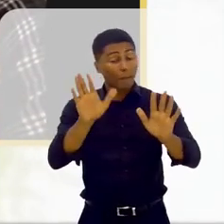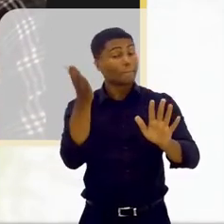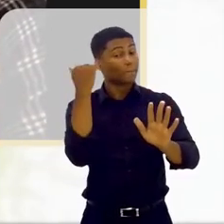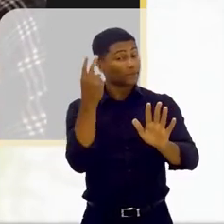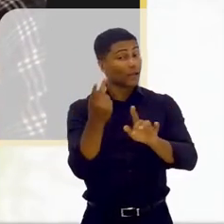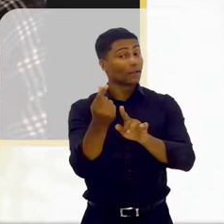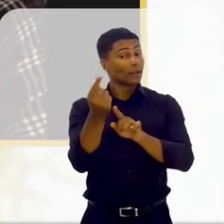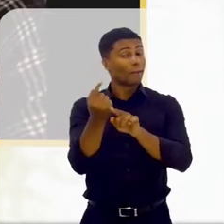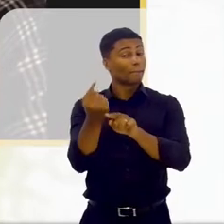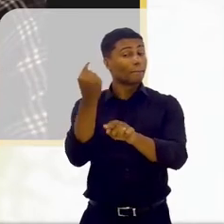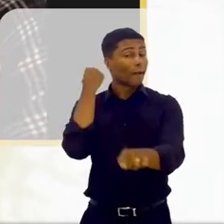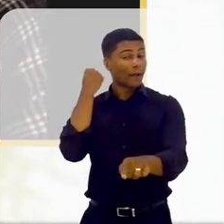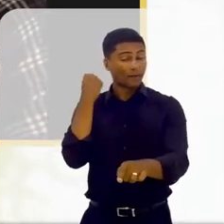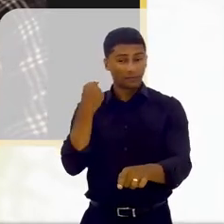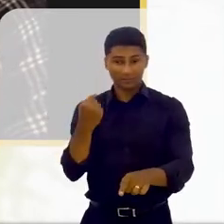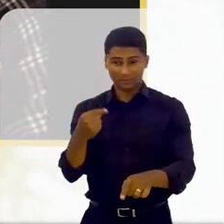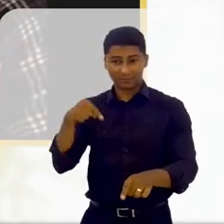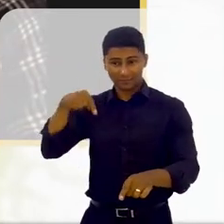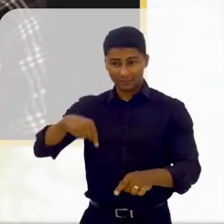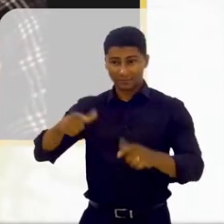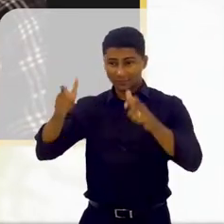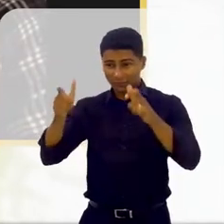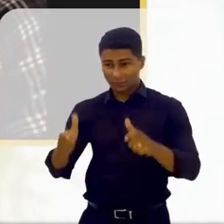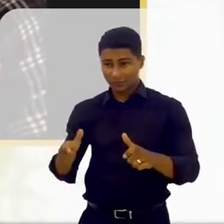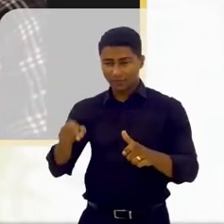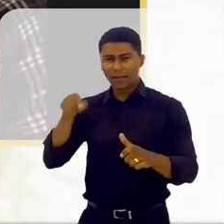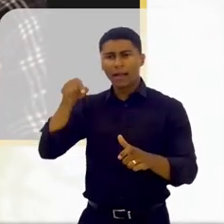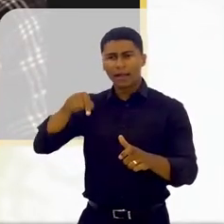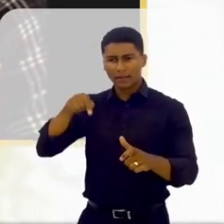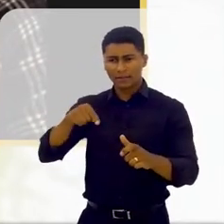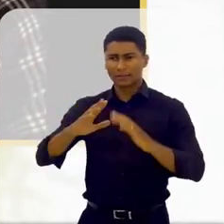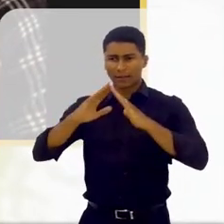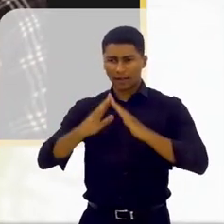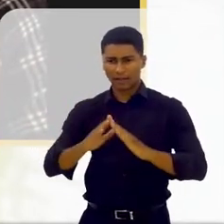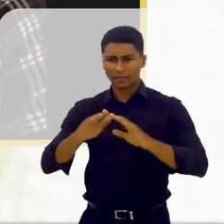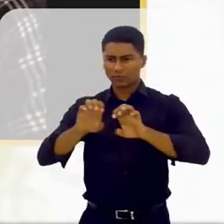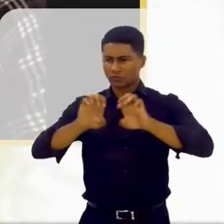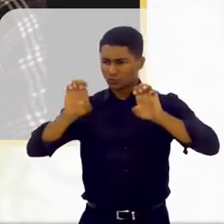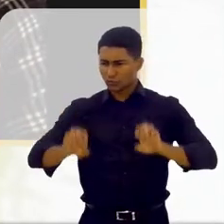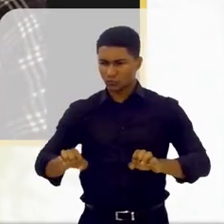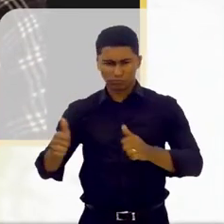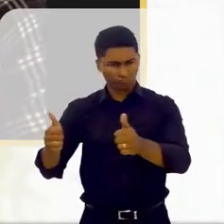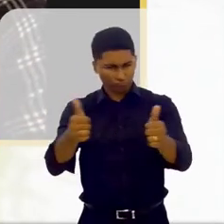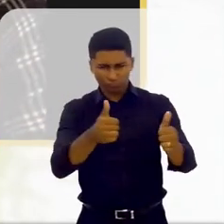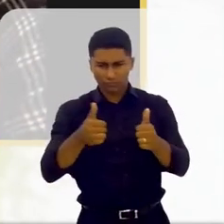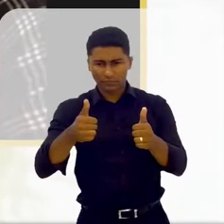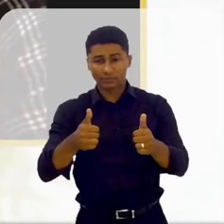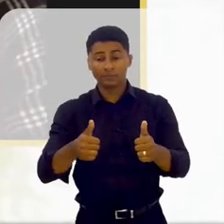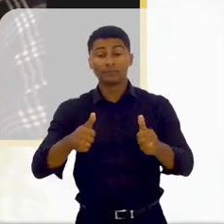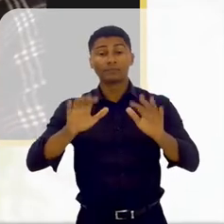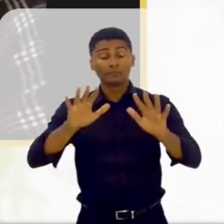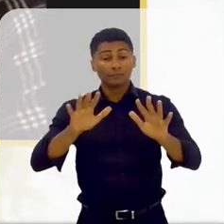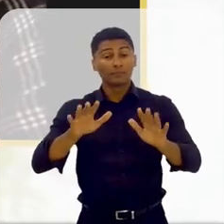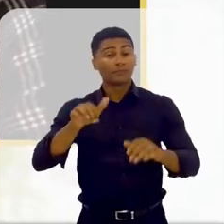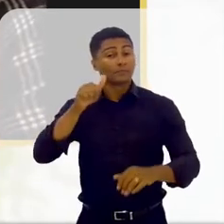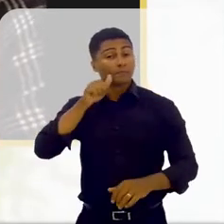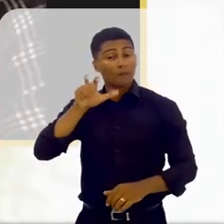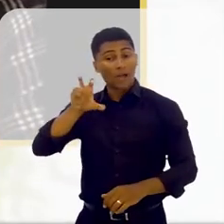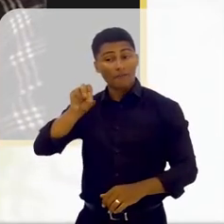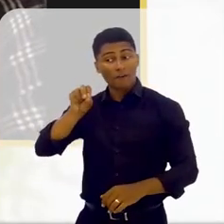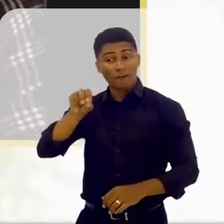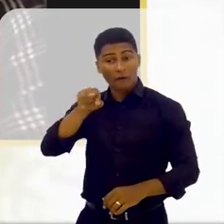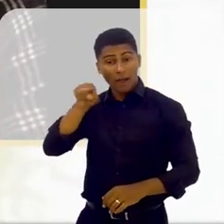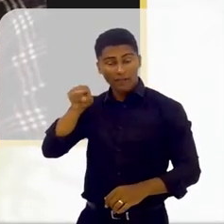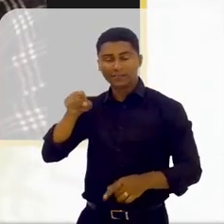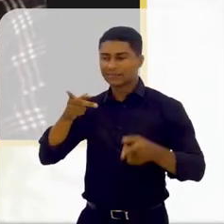já, tipo, onde a região que a gente mora é bem interessante, é Bem bem estruturada. estruturada. Mas a minha avó, ela sempre foi